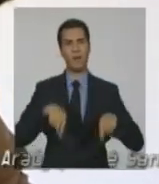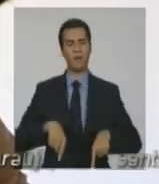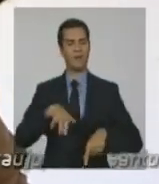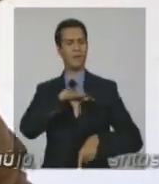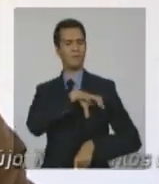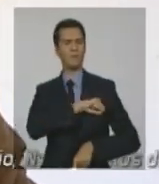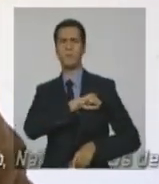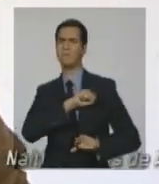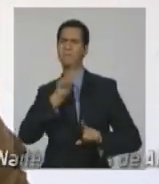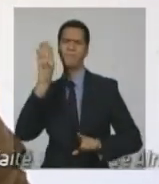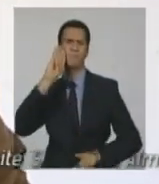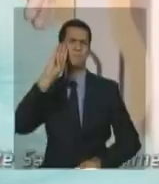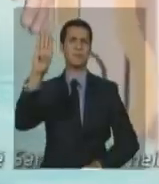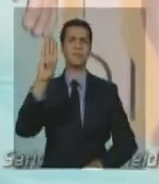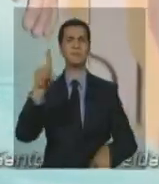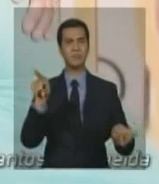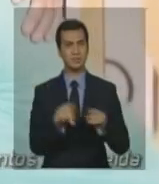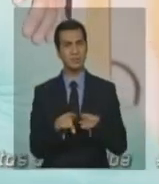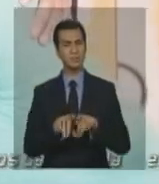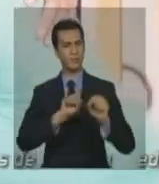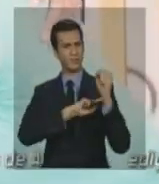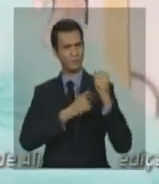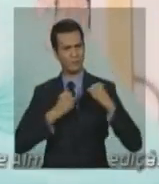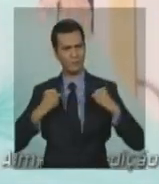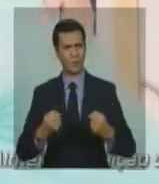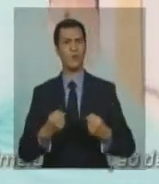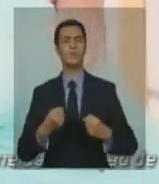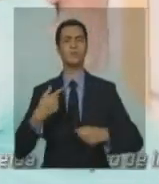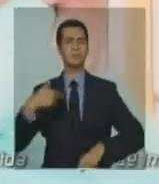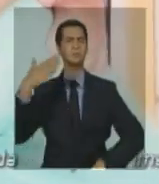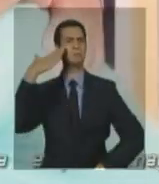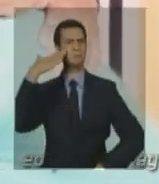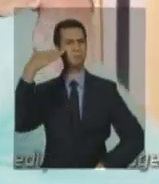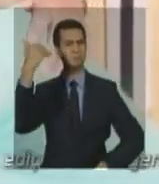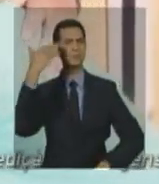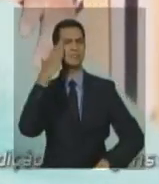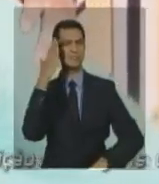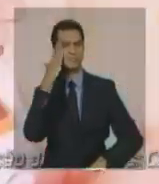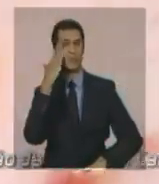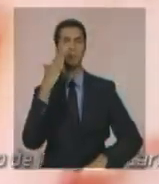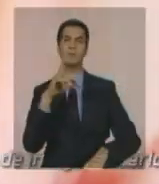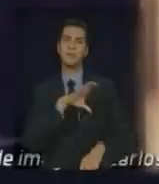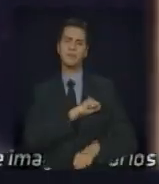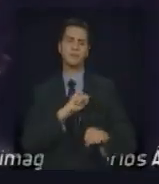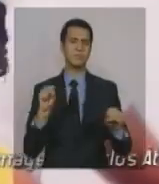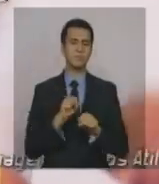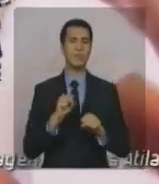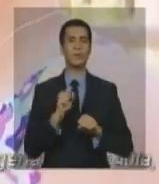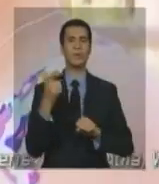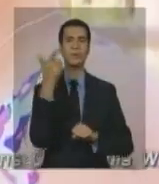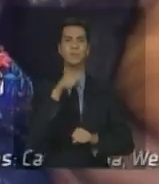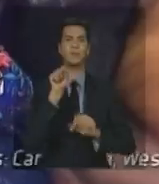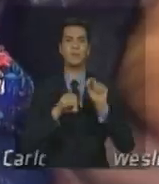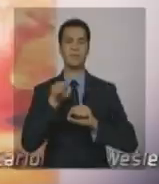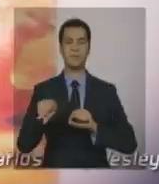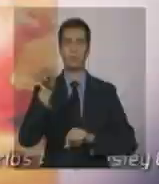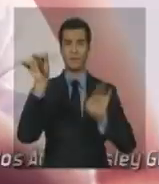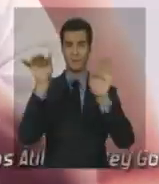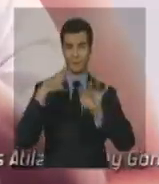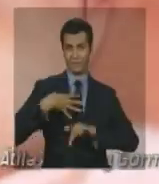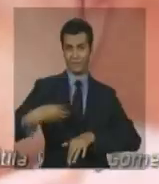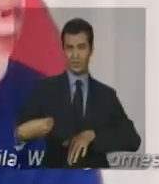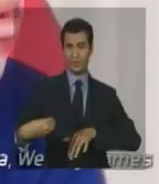amor. É ter força, ter sabedoria e ser tão generosa a ponto de se realizar com a felicidade do